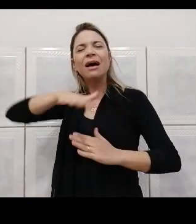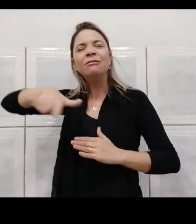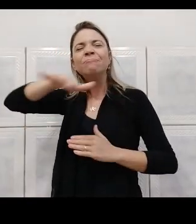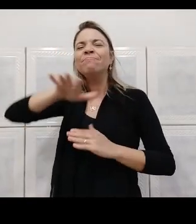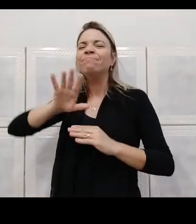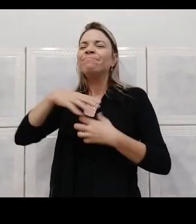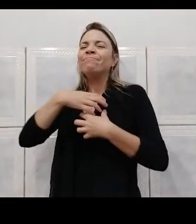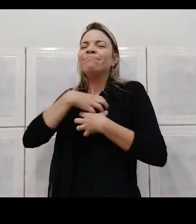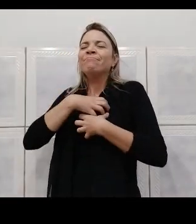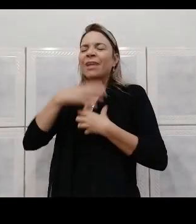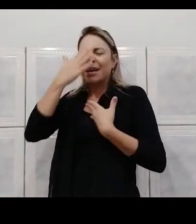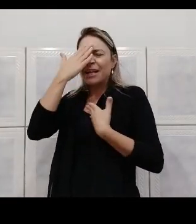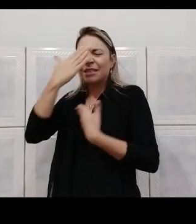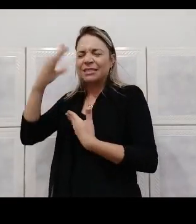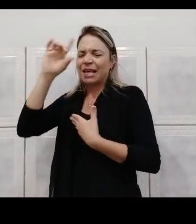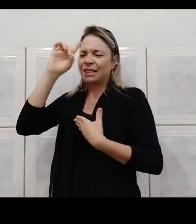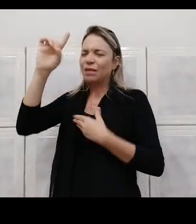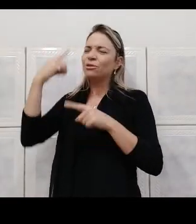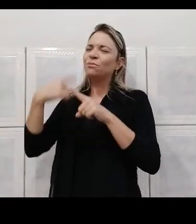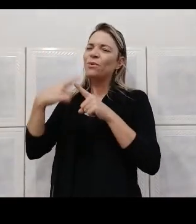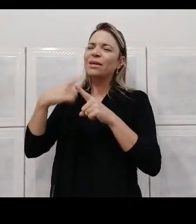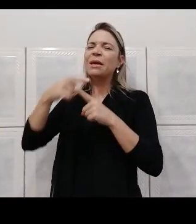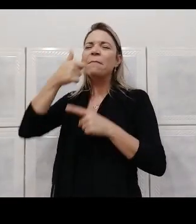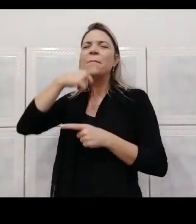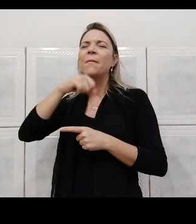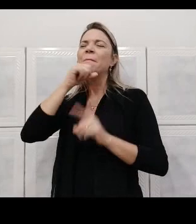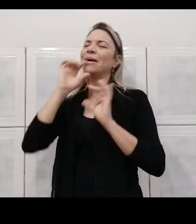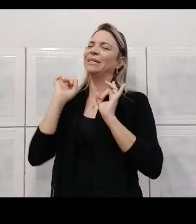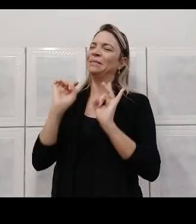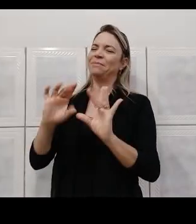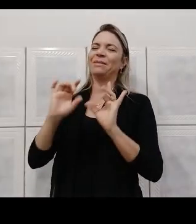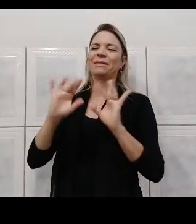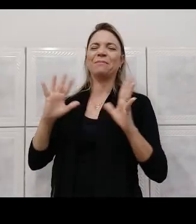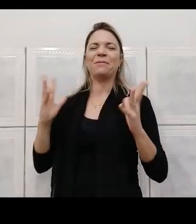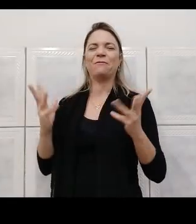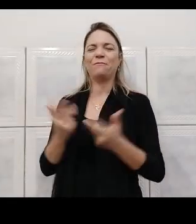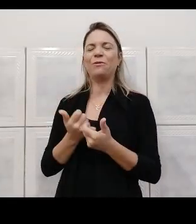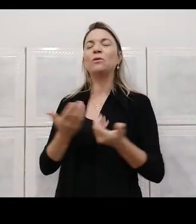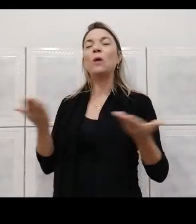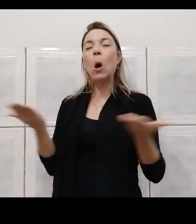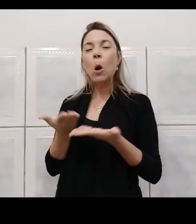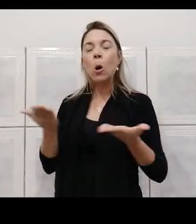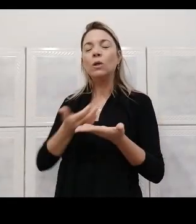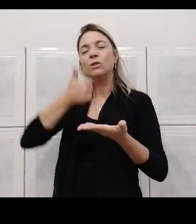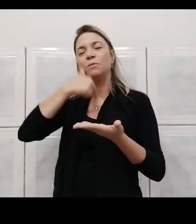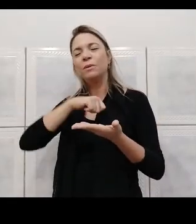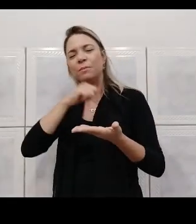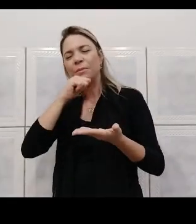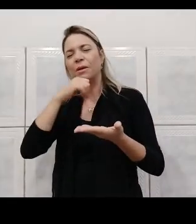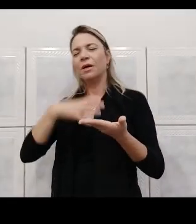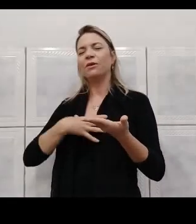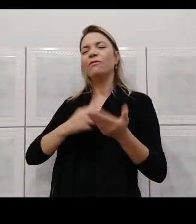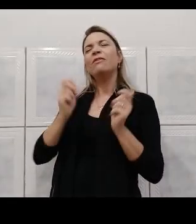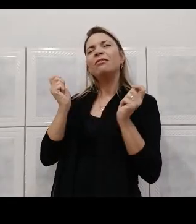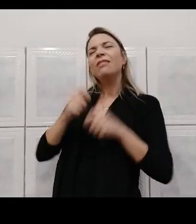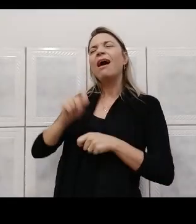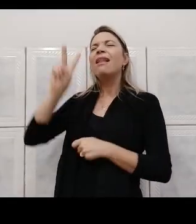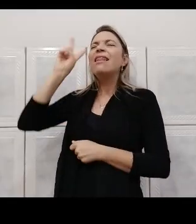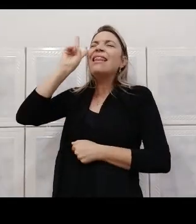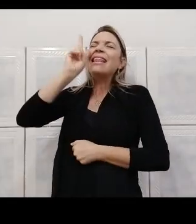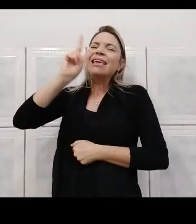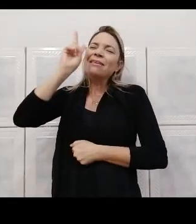pela mãe que tem. Que mães e filhos, nesse dia, relembrem a alegria